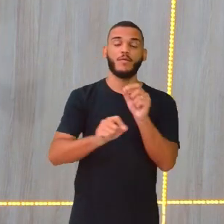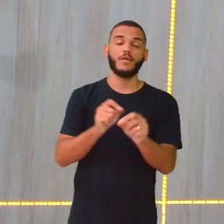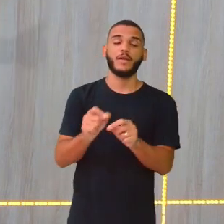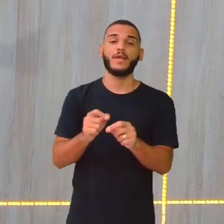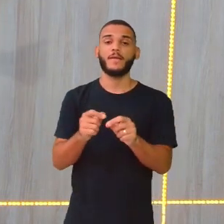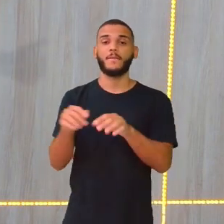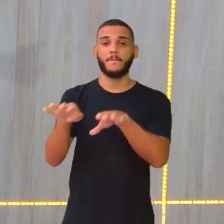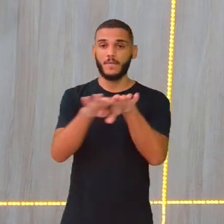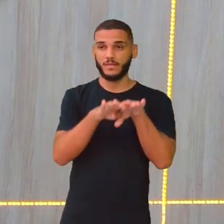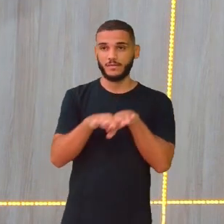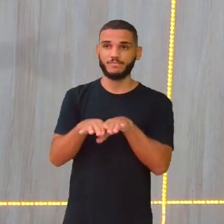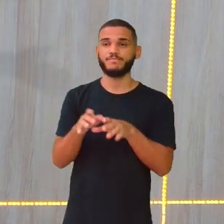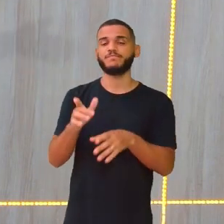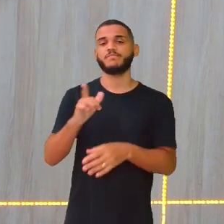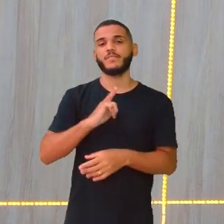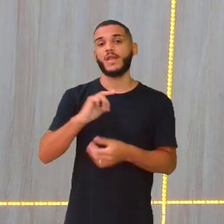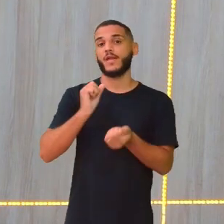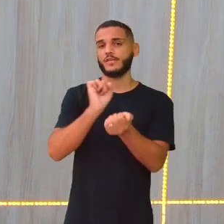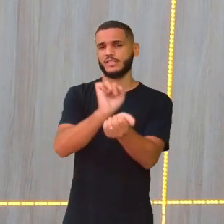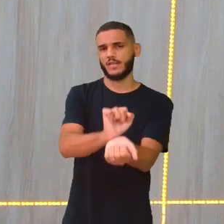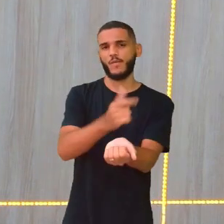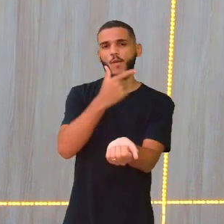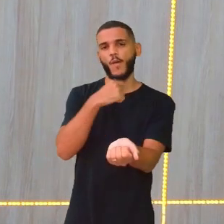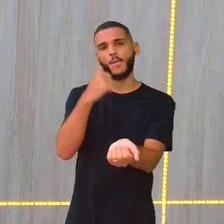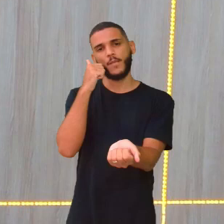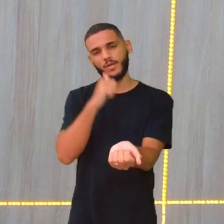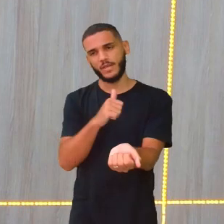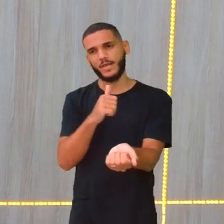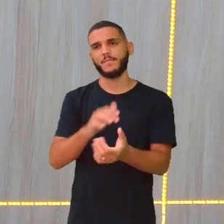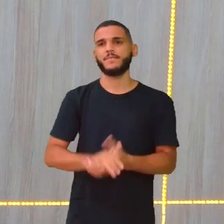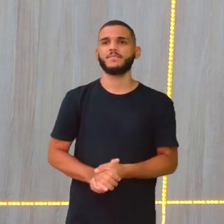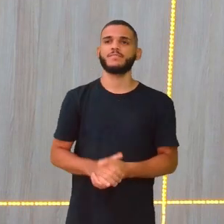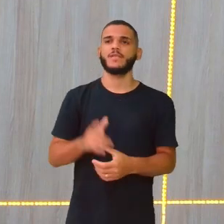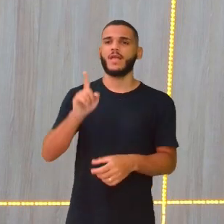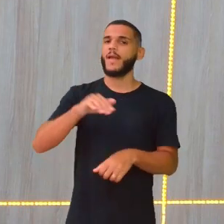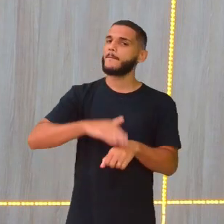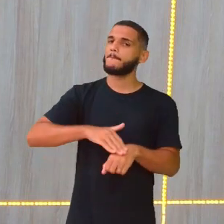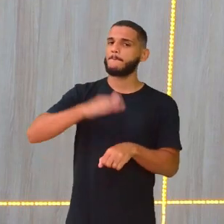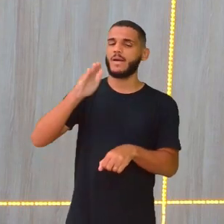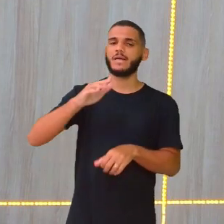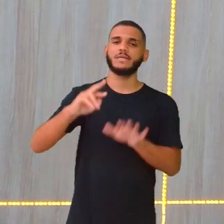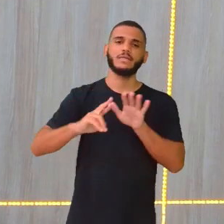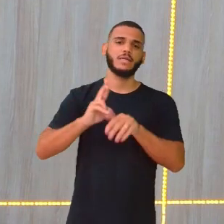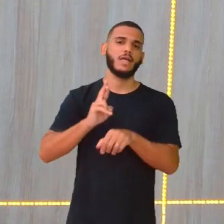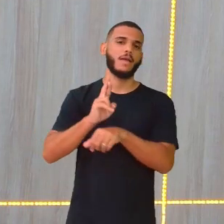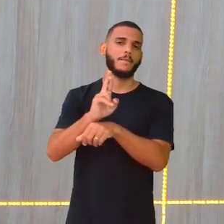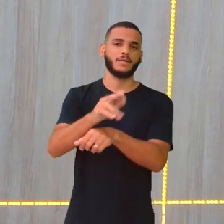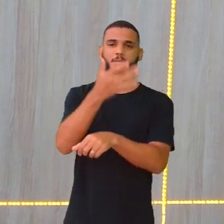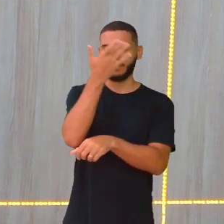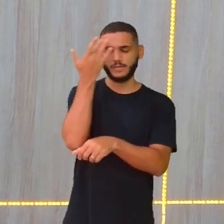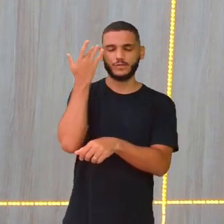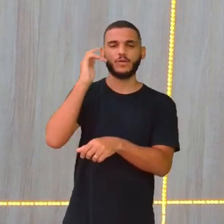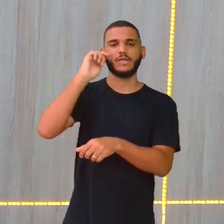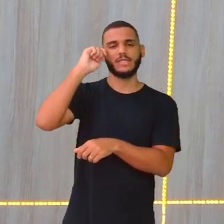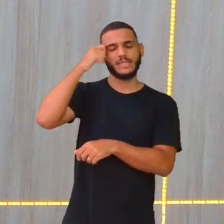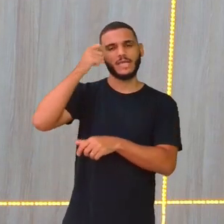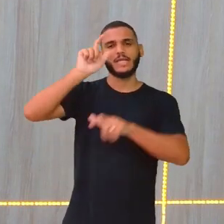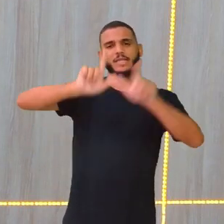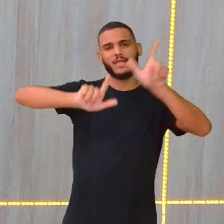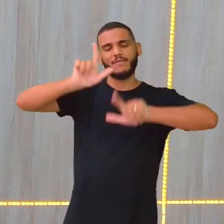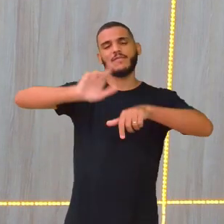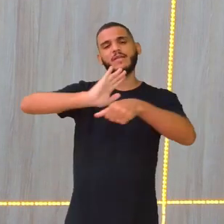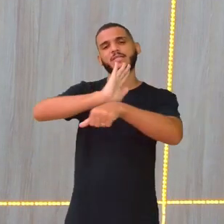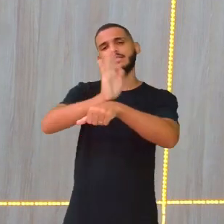escravizado, escravizada, que é, na verdade, a maioria da representação que a gente tem de pessoas negras em TV, na mídia,